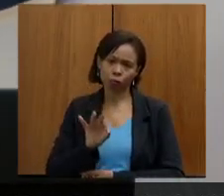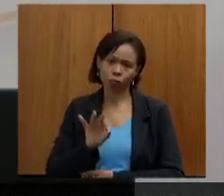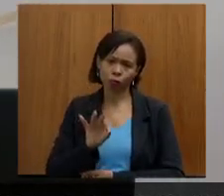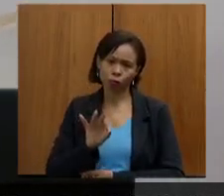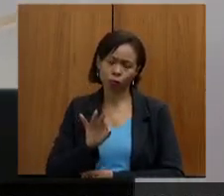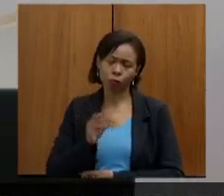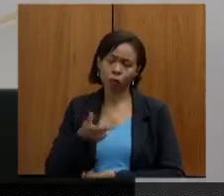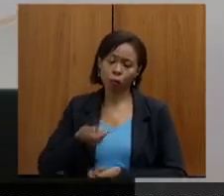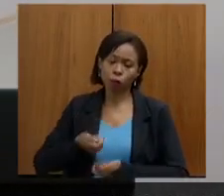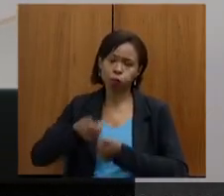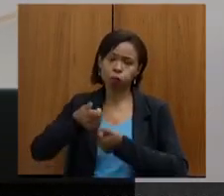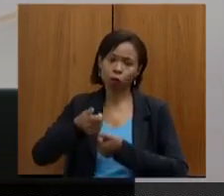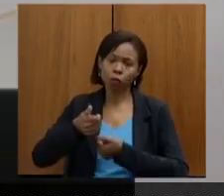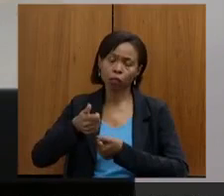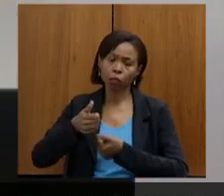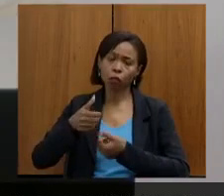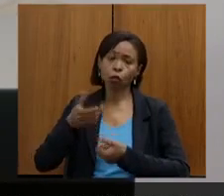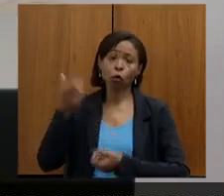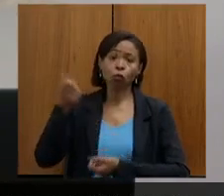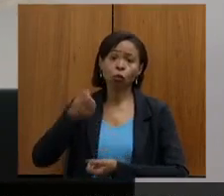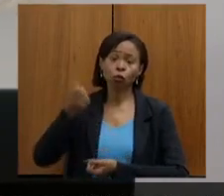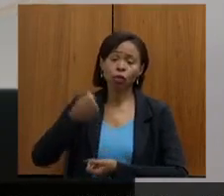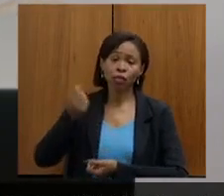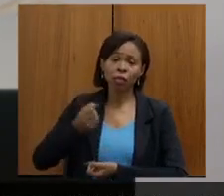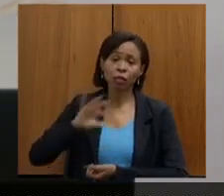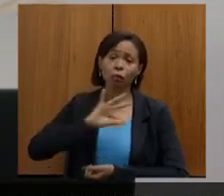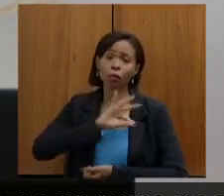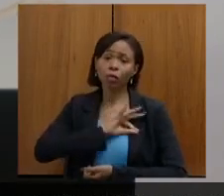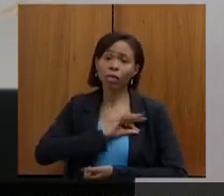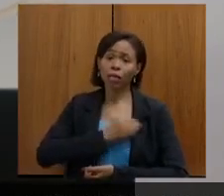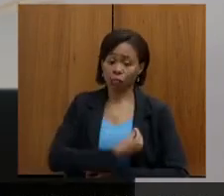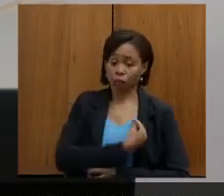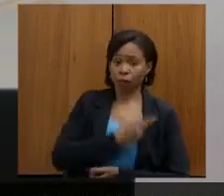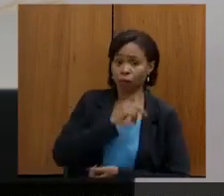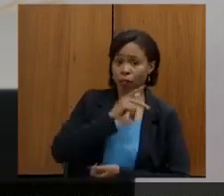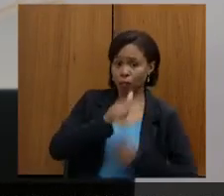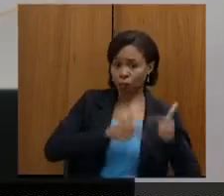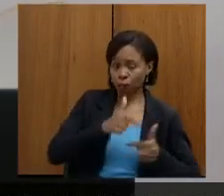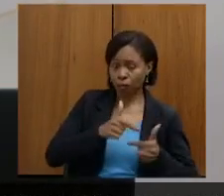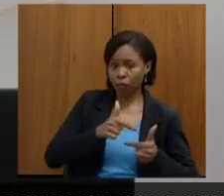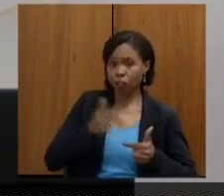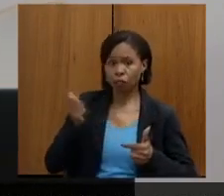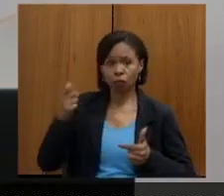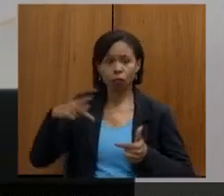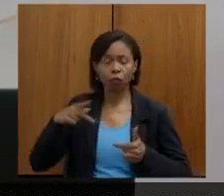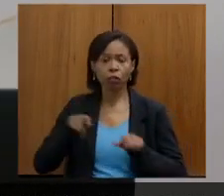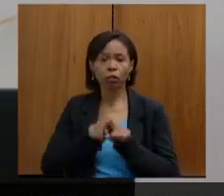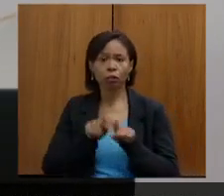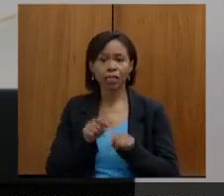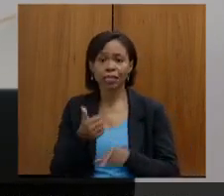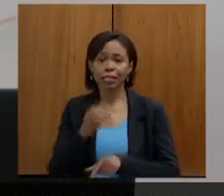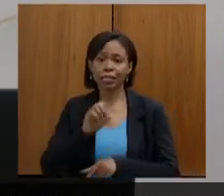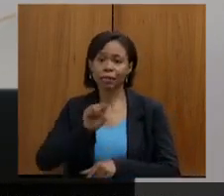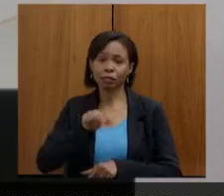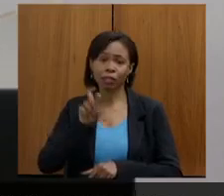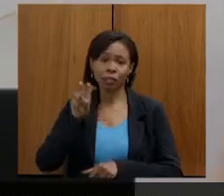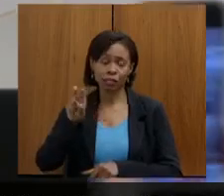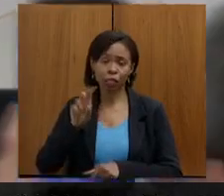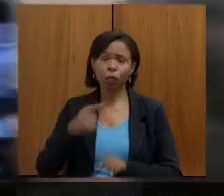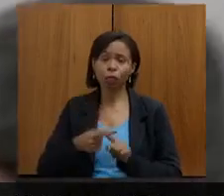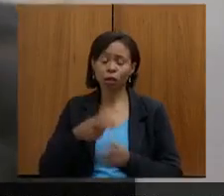contribuição dos segurados policiais militares ativos e veteranos e 10 e meio das pensionistas considerando que a cobrança